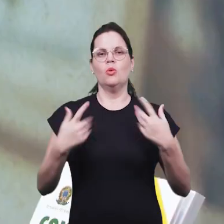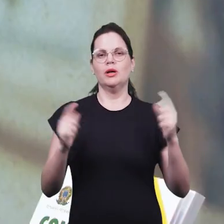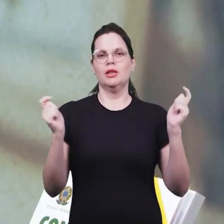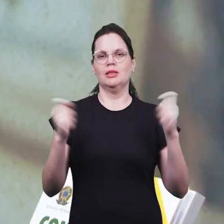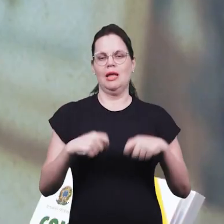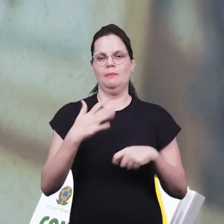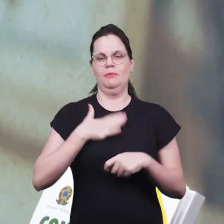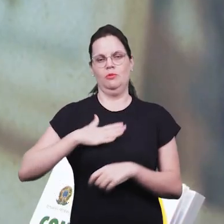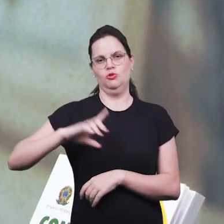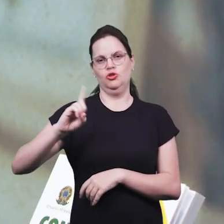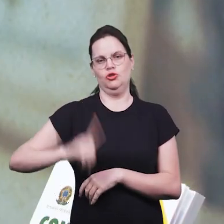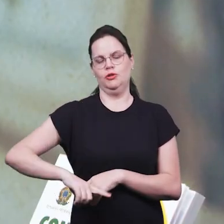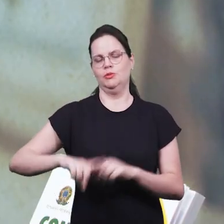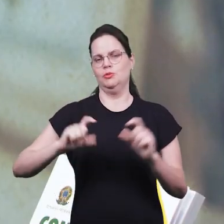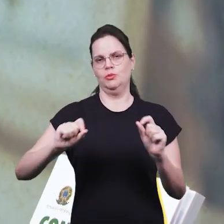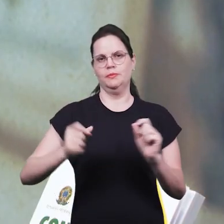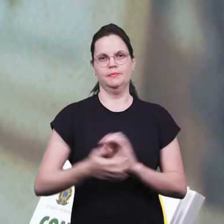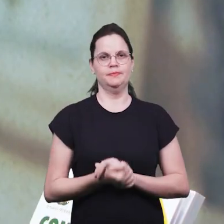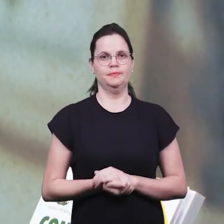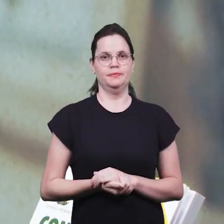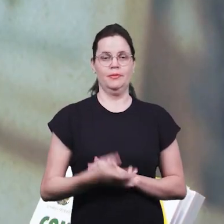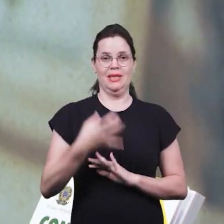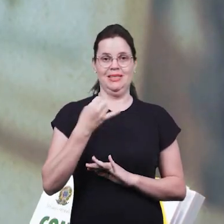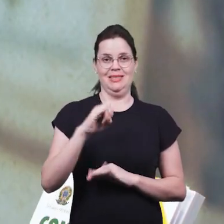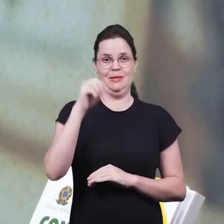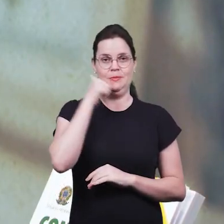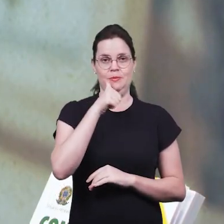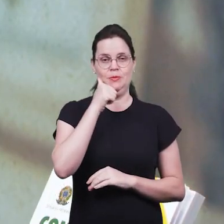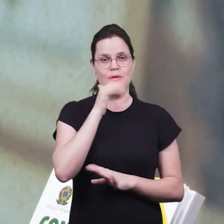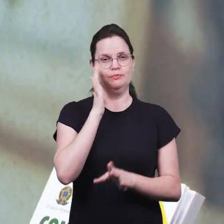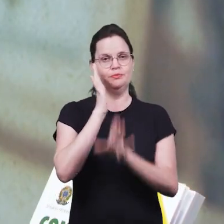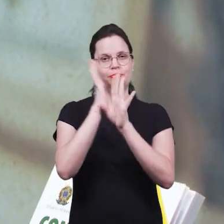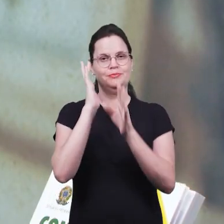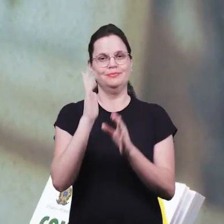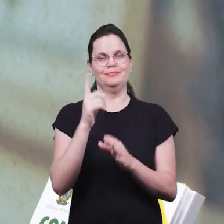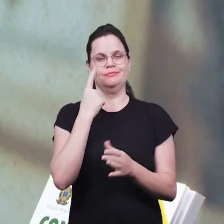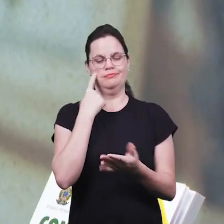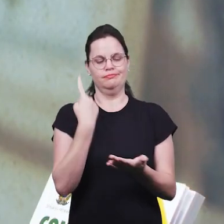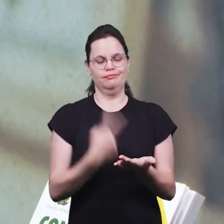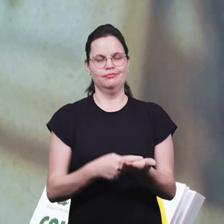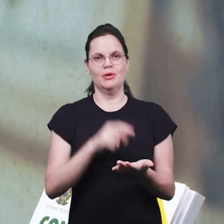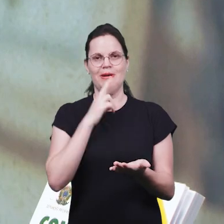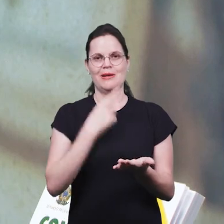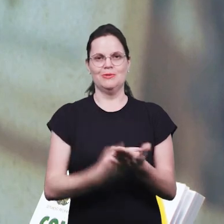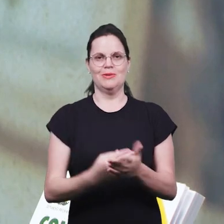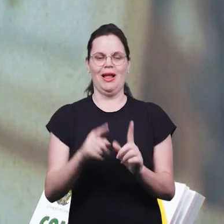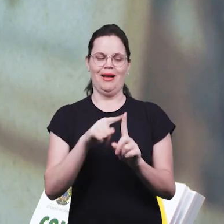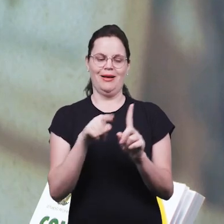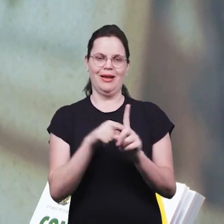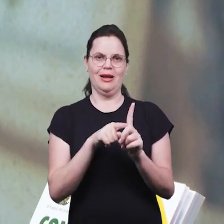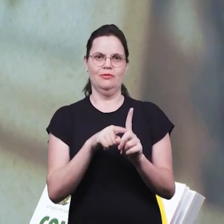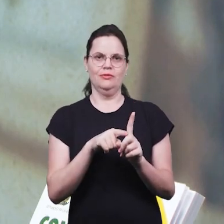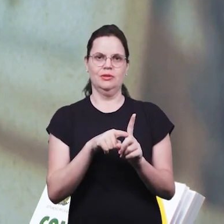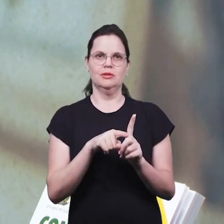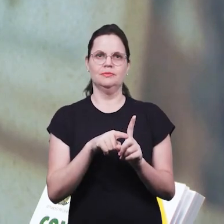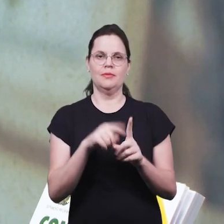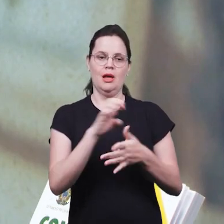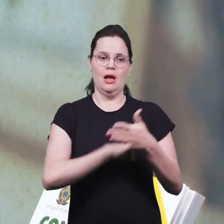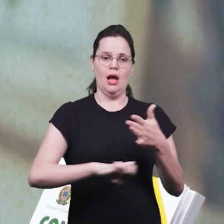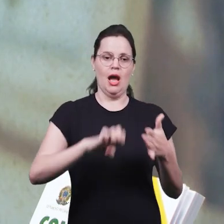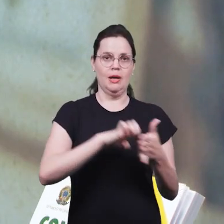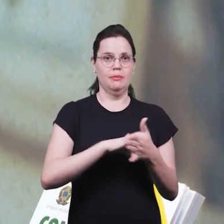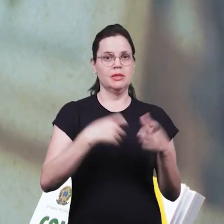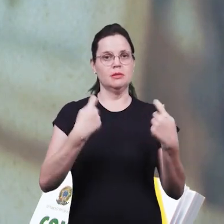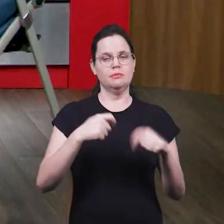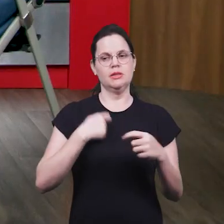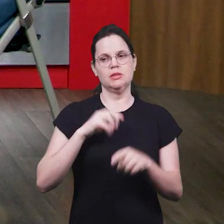direito? Quando a funcionária sabe que ela está gestante, a empresa tem a obrigação de preservar o emprego dela até o final da gestação.